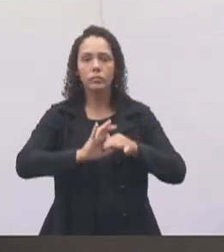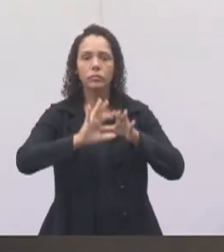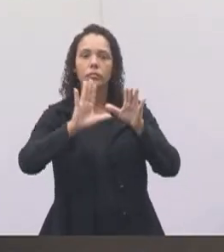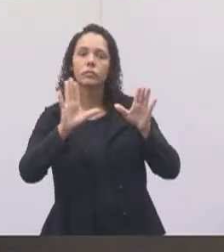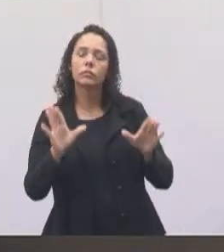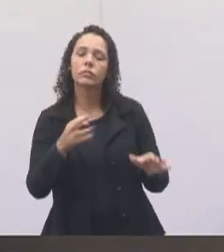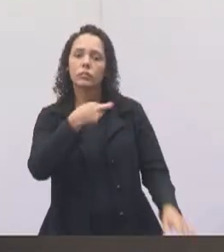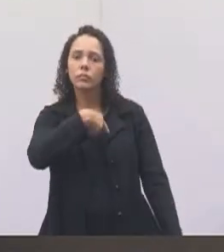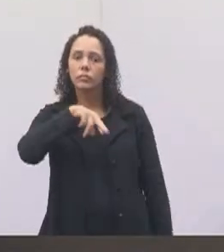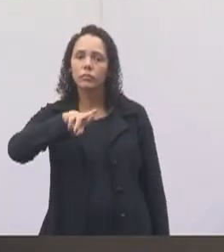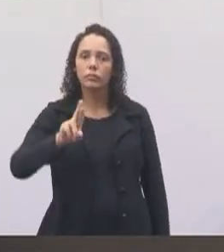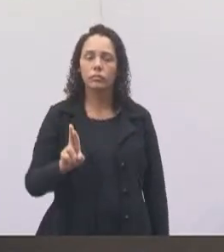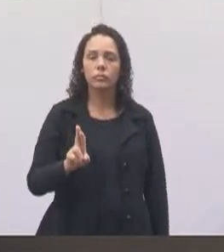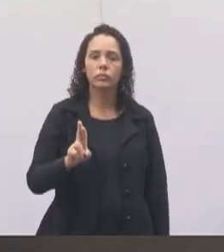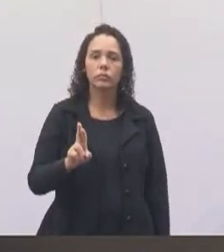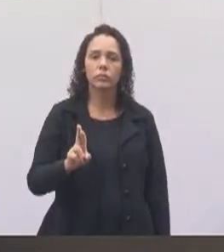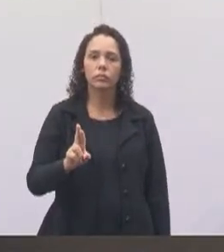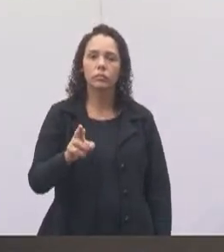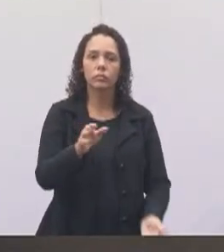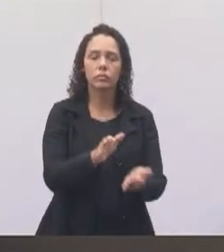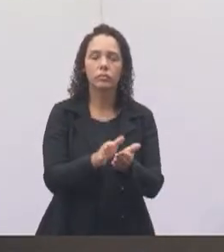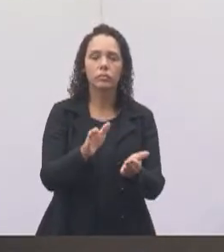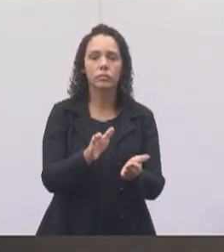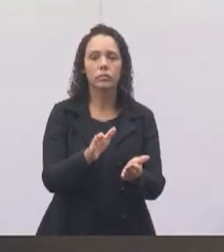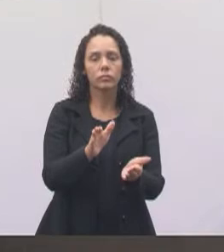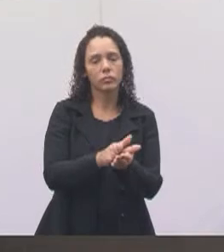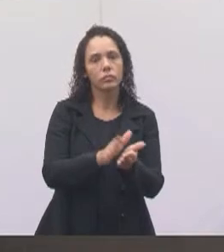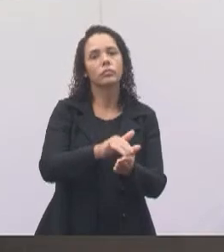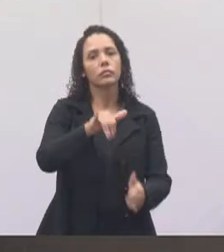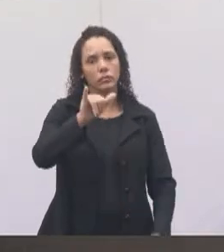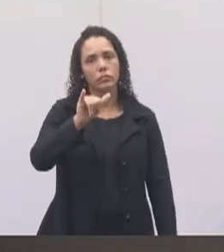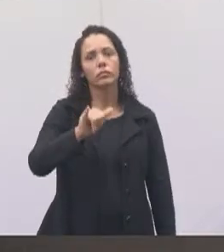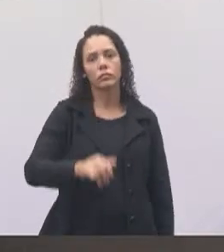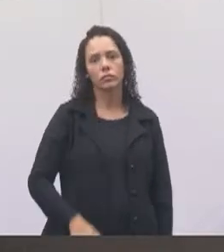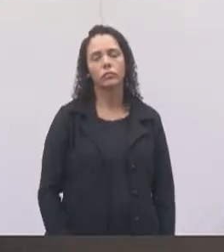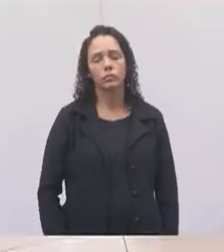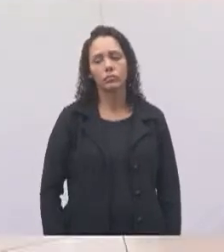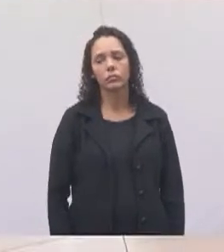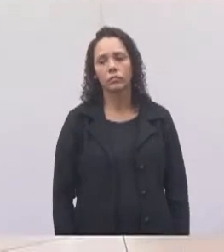liberdade religiosa aqui no Brasil, aqui em Jacareí.